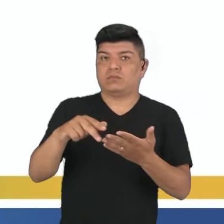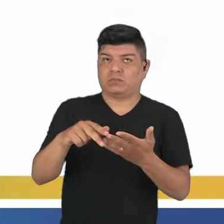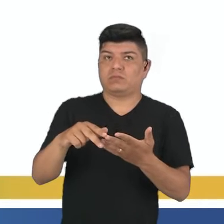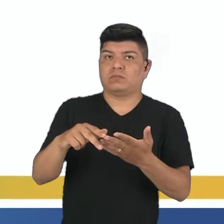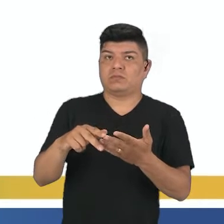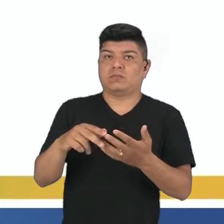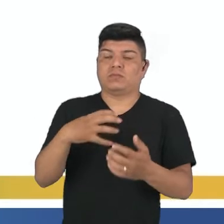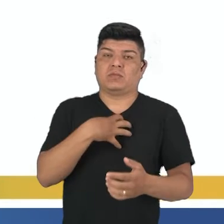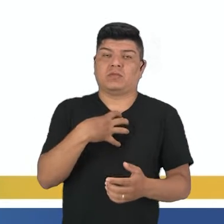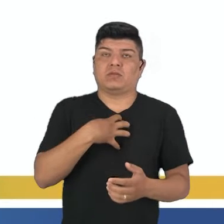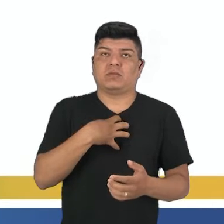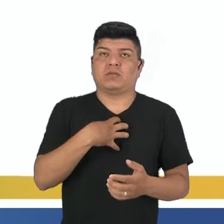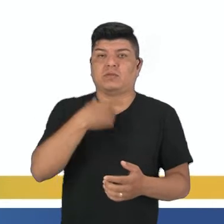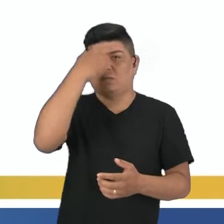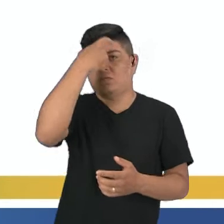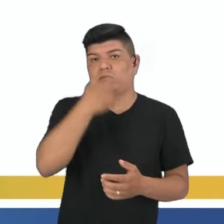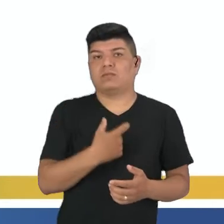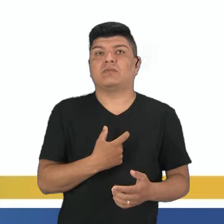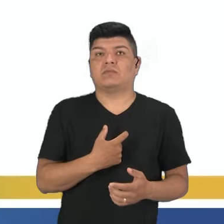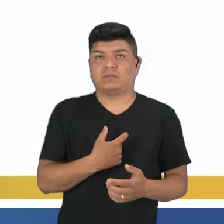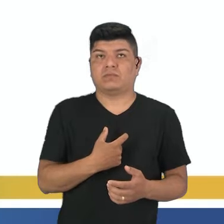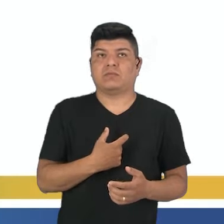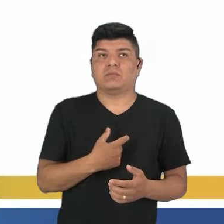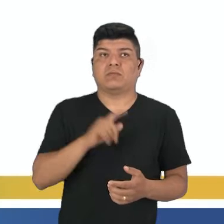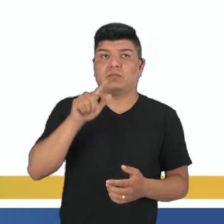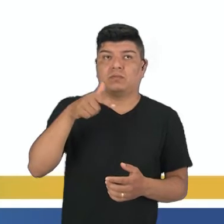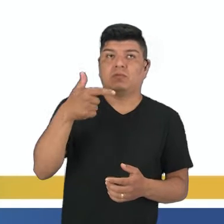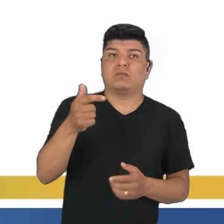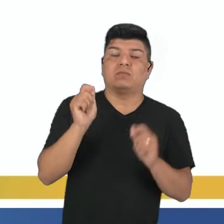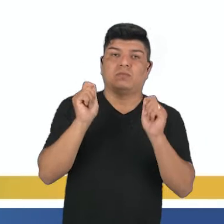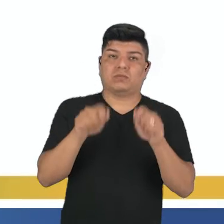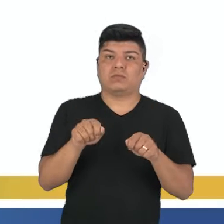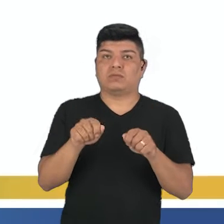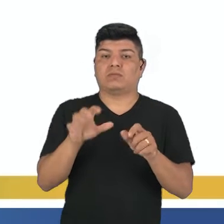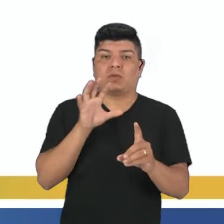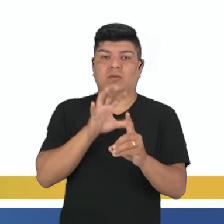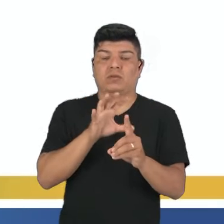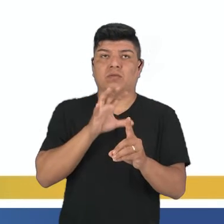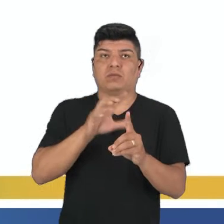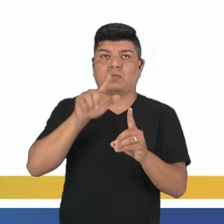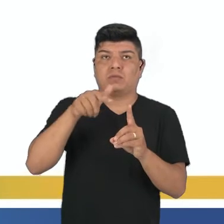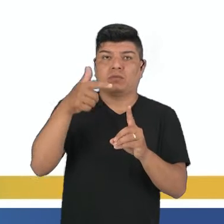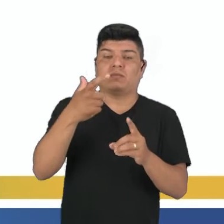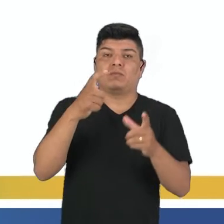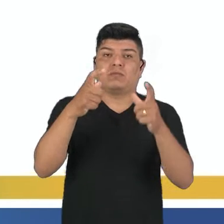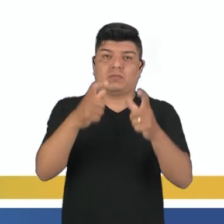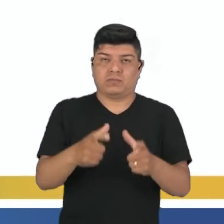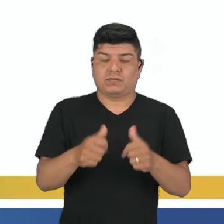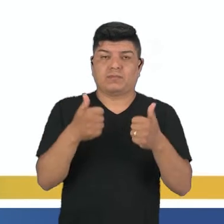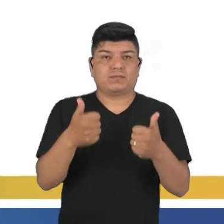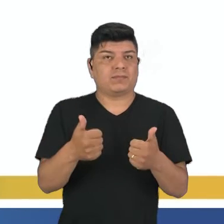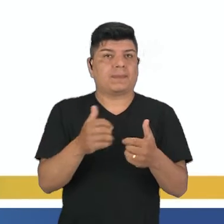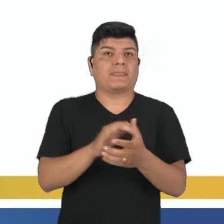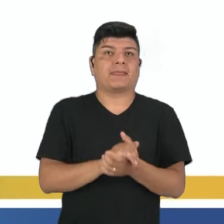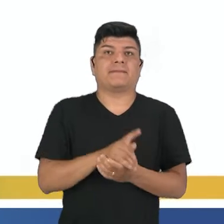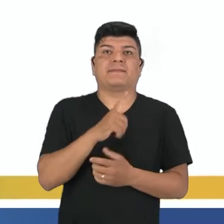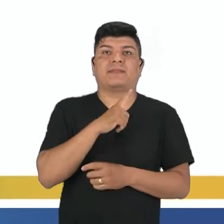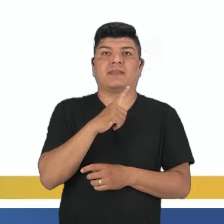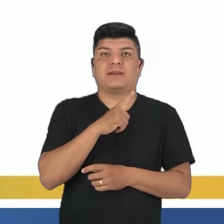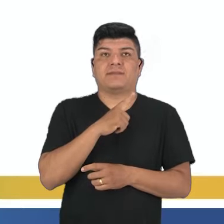e comportamentais de um indivíduo. O fenótipo ele pode ser muito influenciado pelo ambiente, ok? Então,